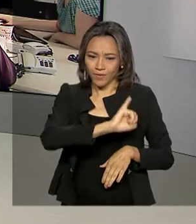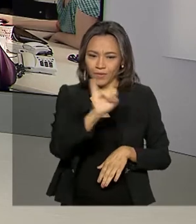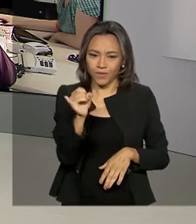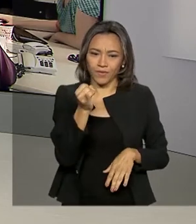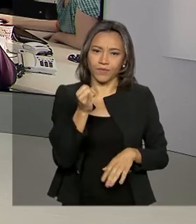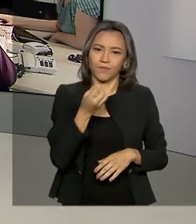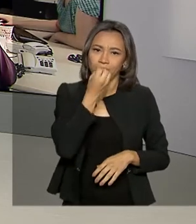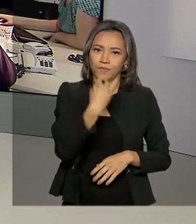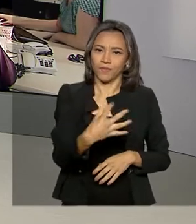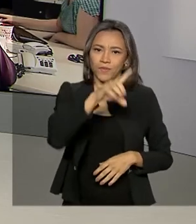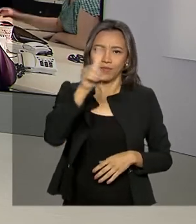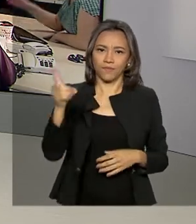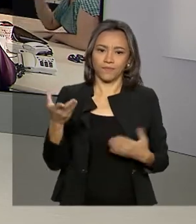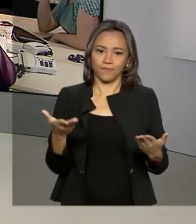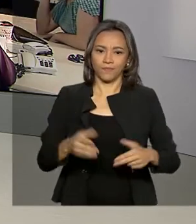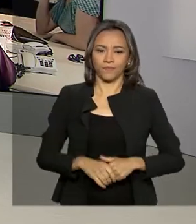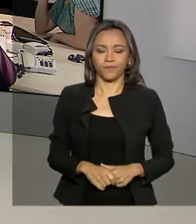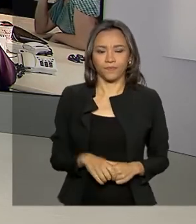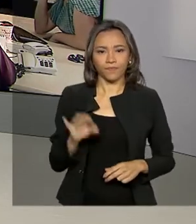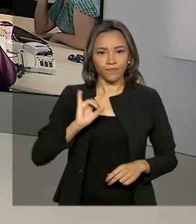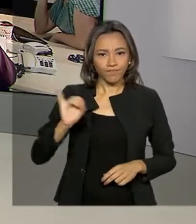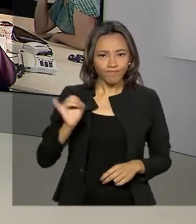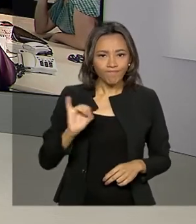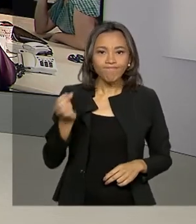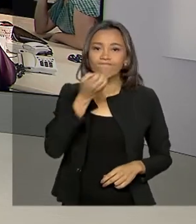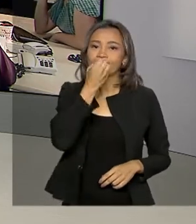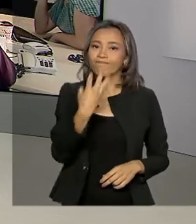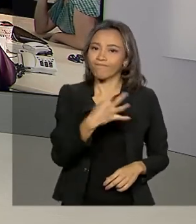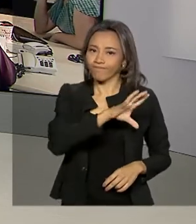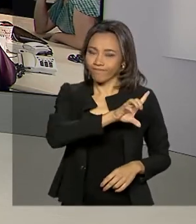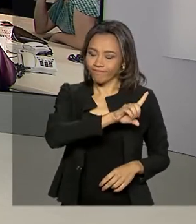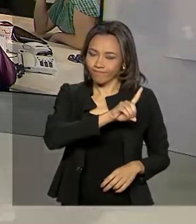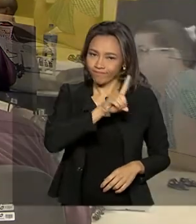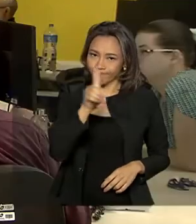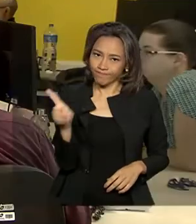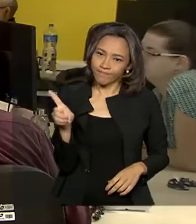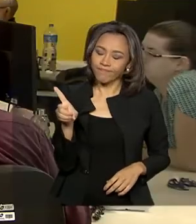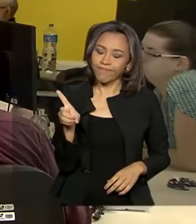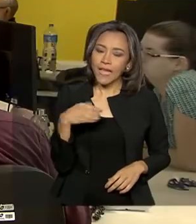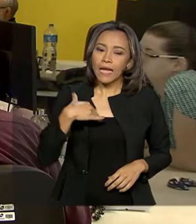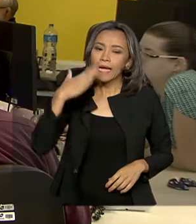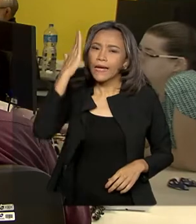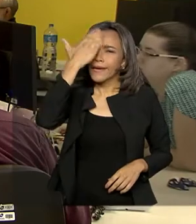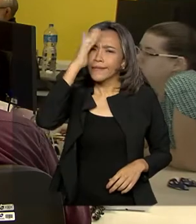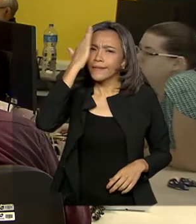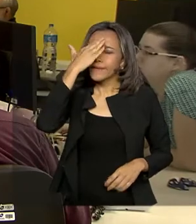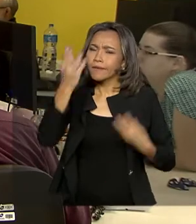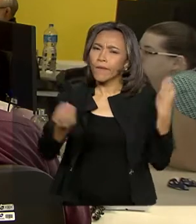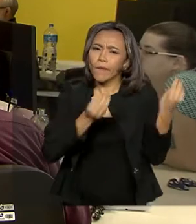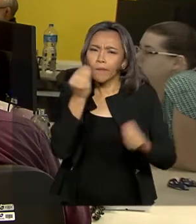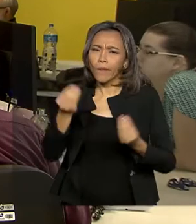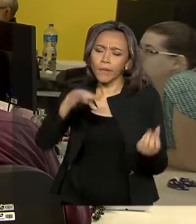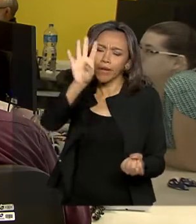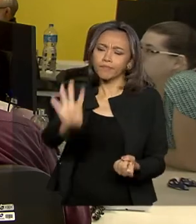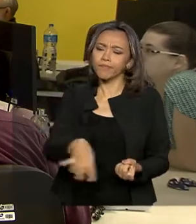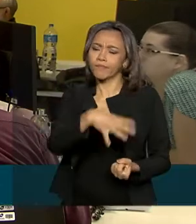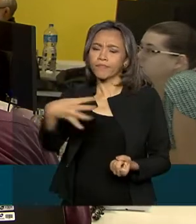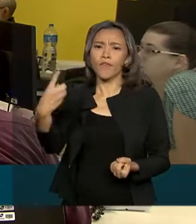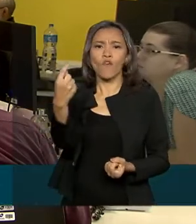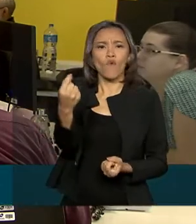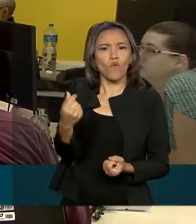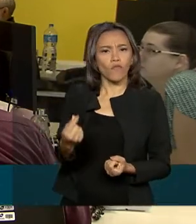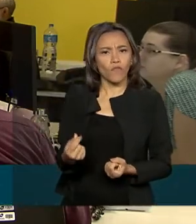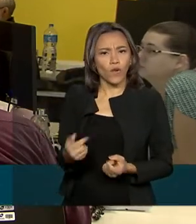dia. Oi, Renata, bom dia. Para a gente entender melhor, a tabela da Agência Nacional do Transporte Terrestres, a